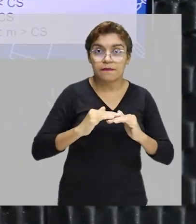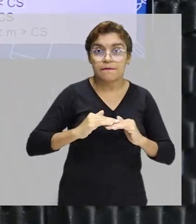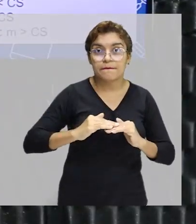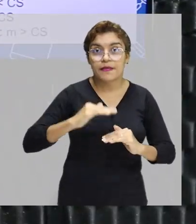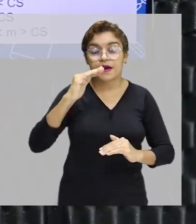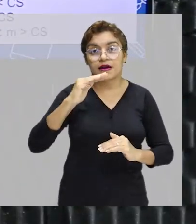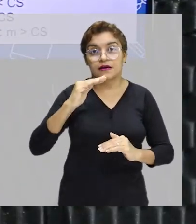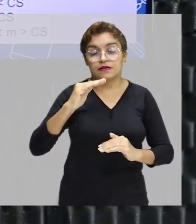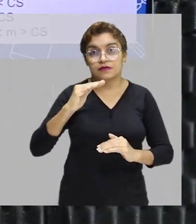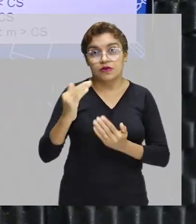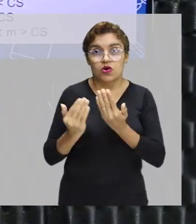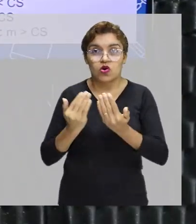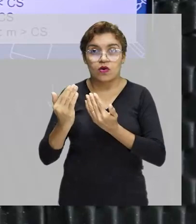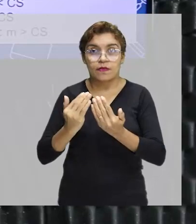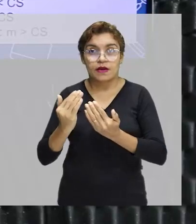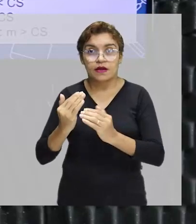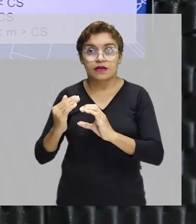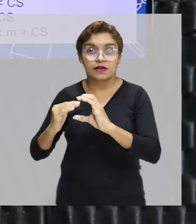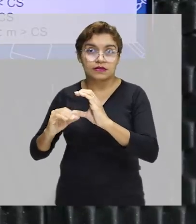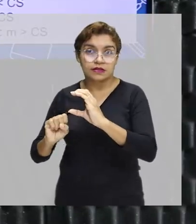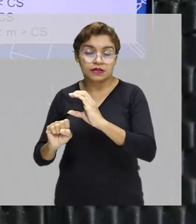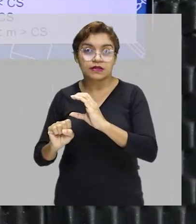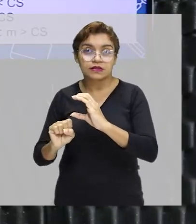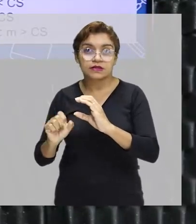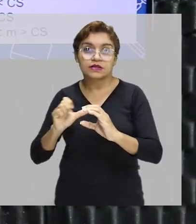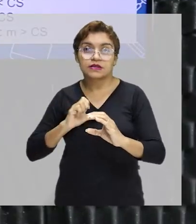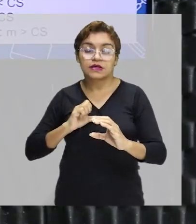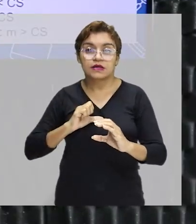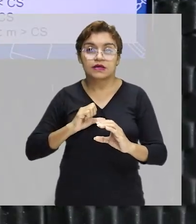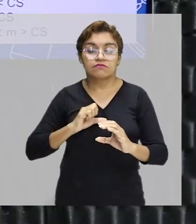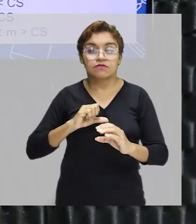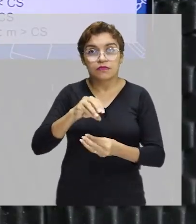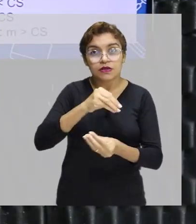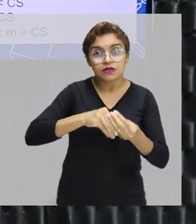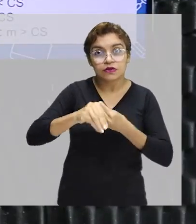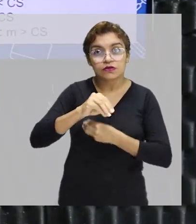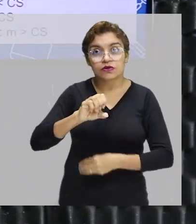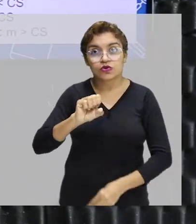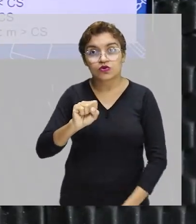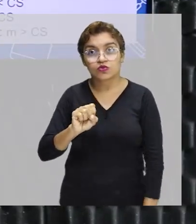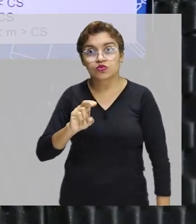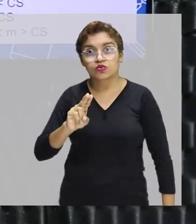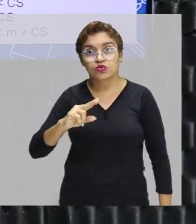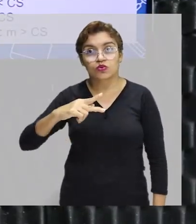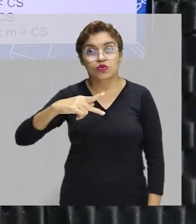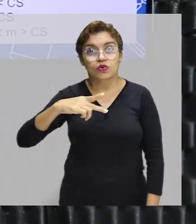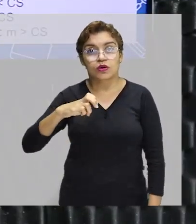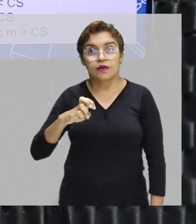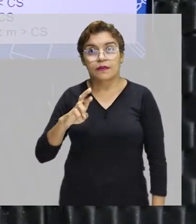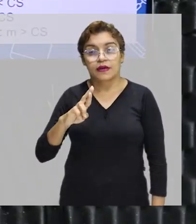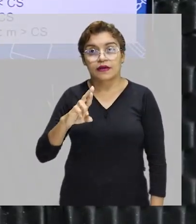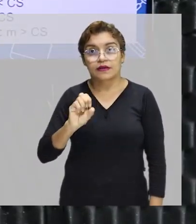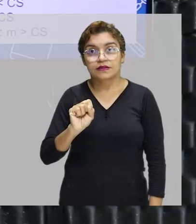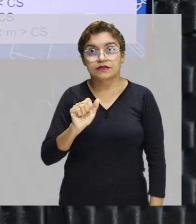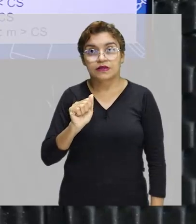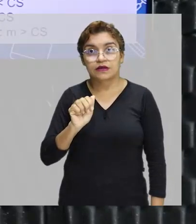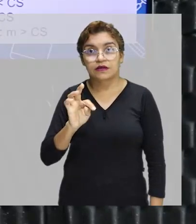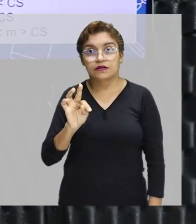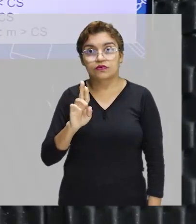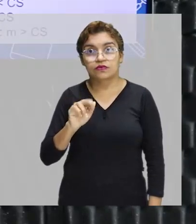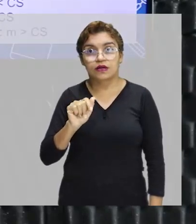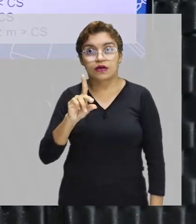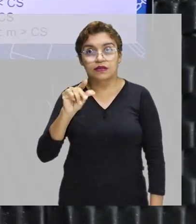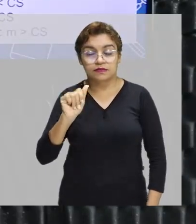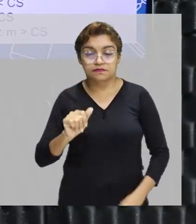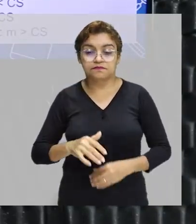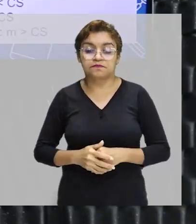de solubilidade. Eu vou ter uma solução supersaturada. Turma, e as relações matemáticas entre solutos